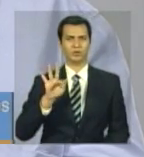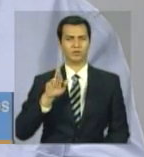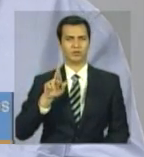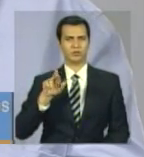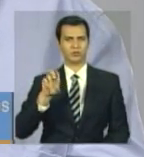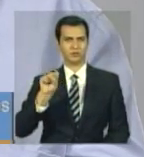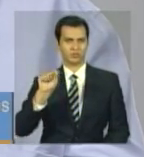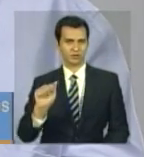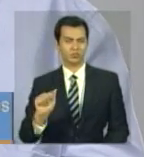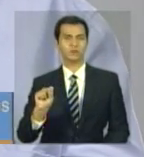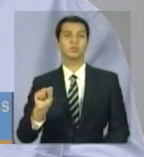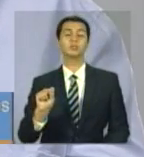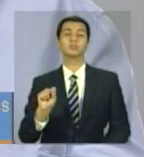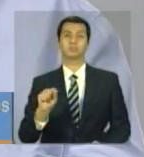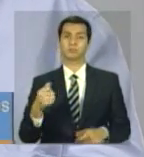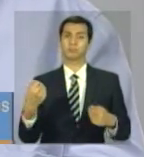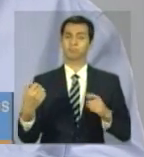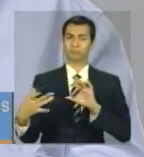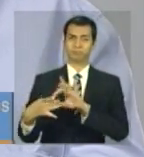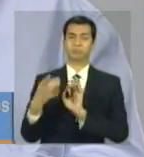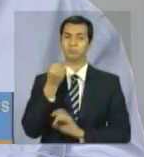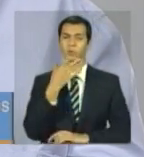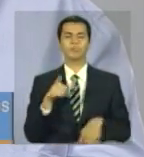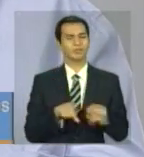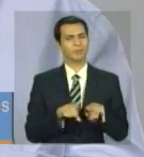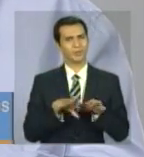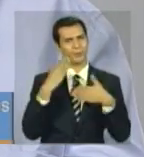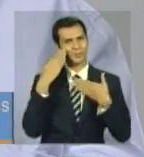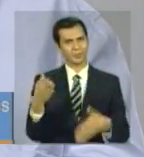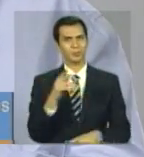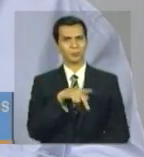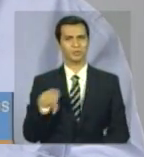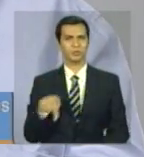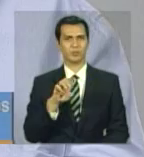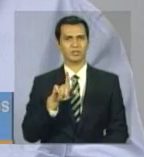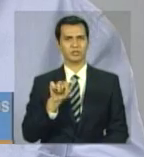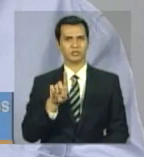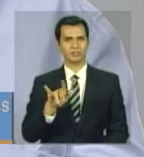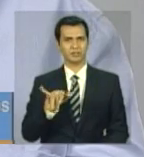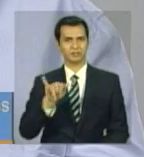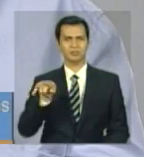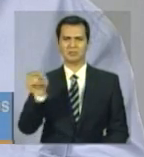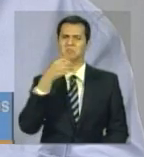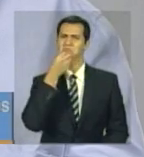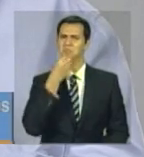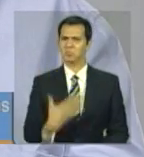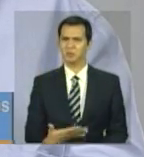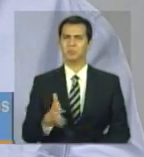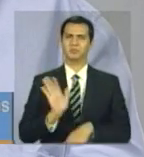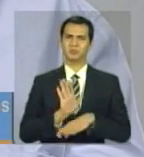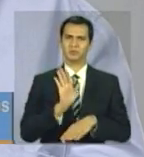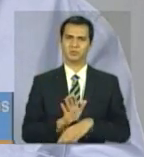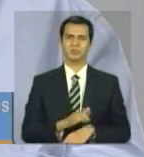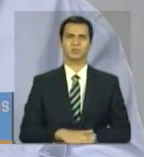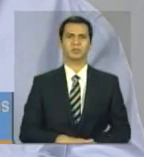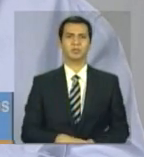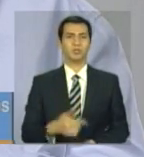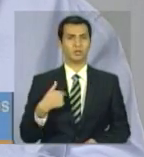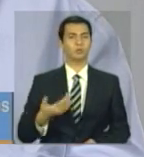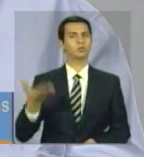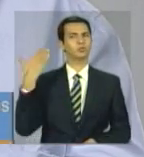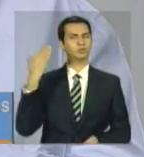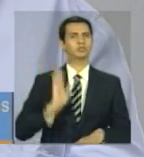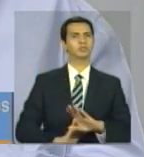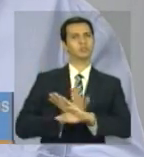SAM. Aliás, eu queria agradecer o professor Adini, né, ele tem sido até bem prestativo. É uma equipe realmente que, sabe, que eu já estive lá em